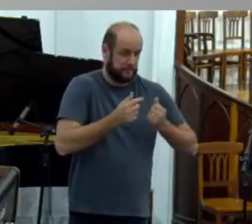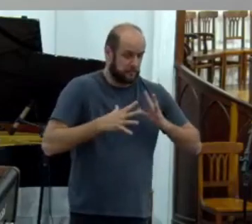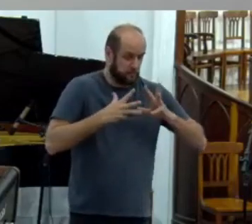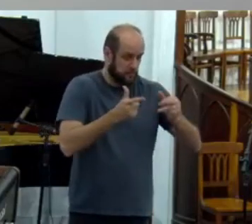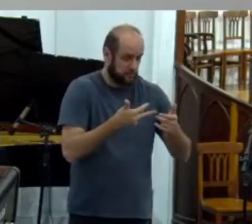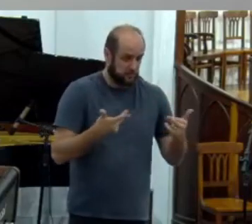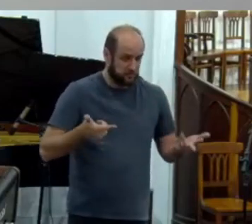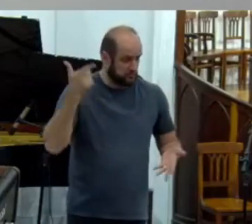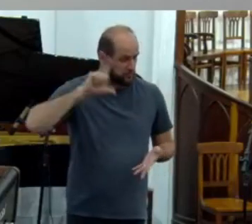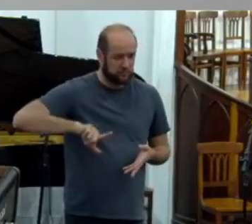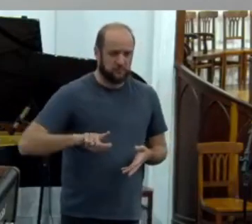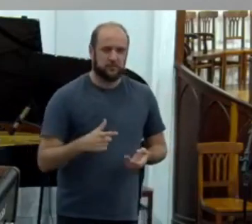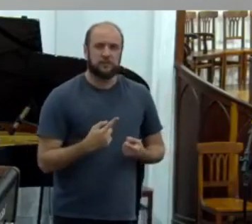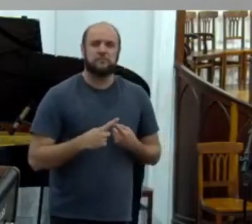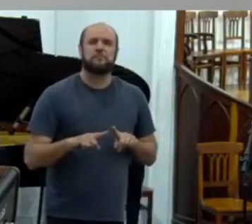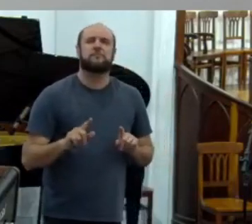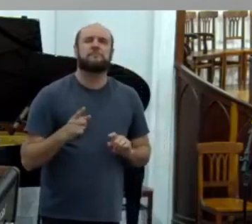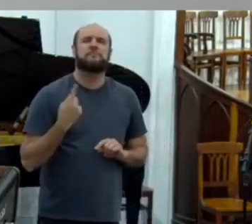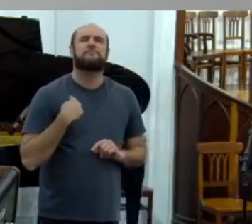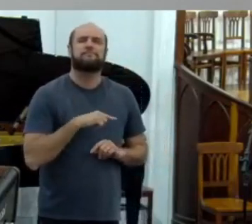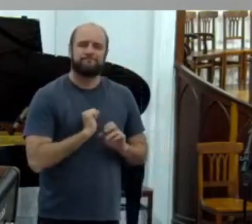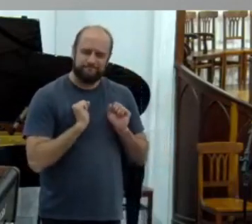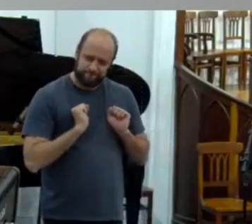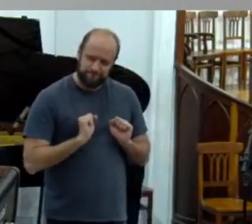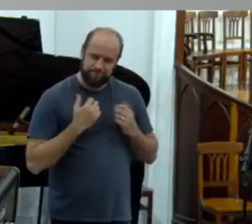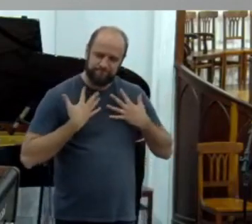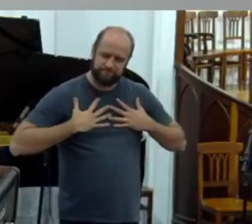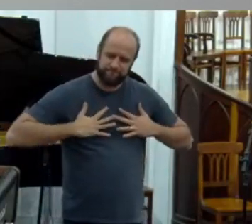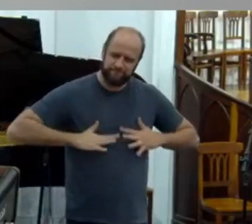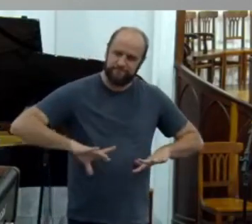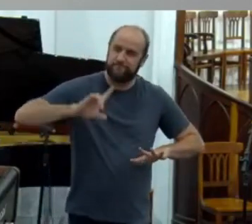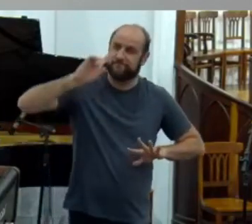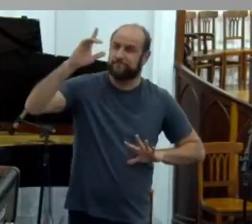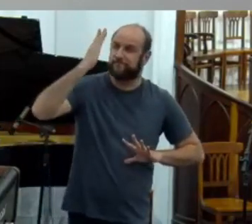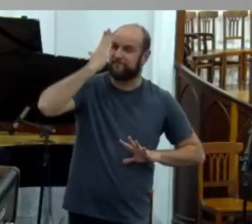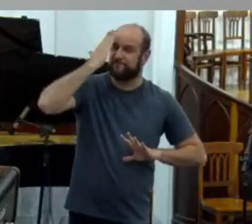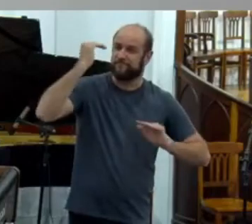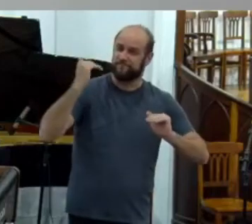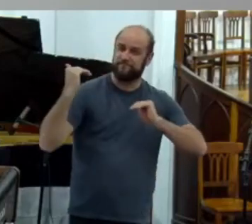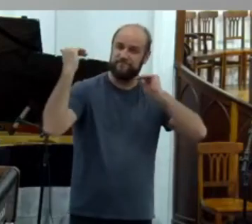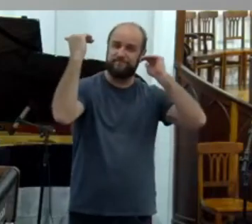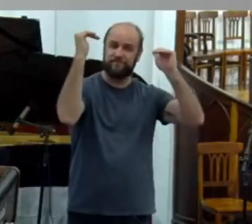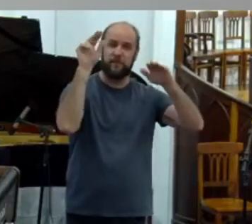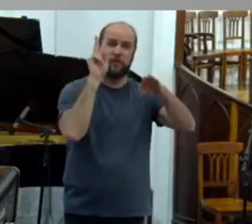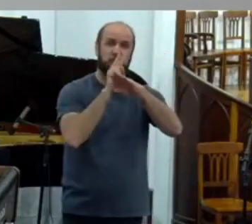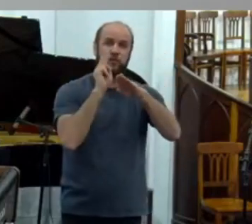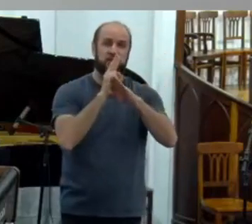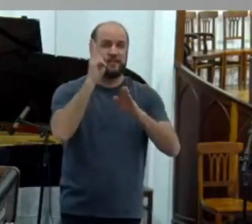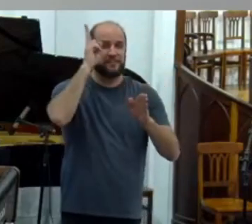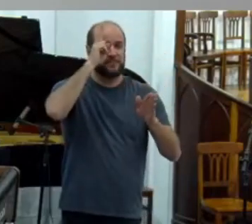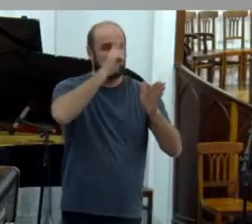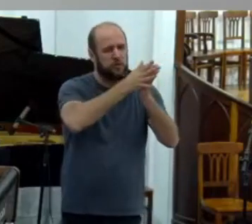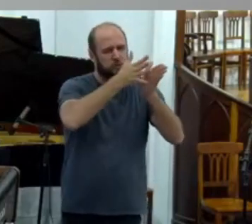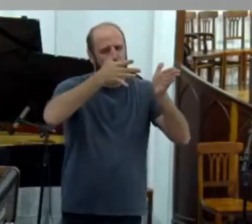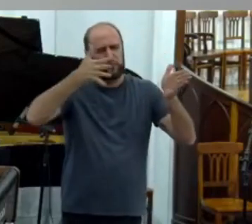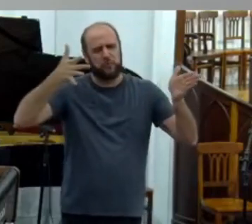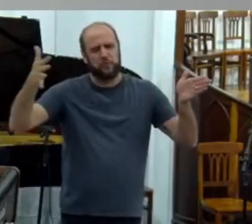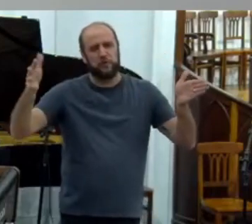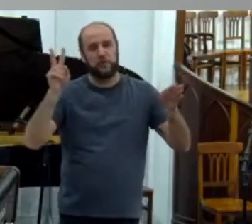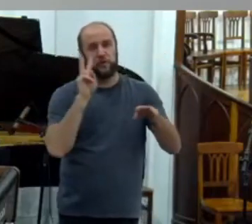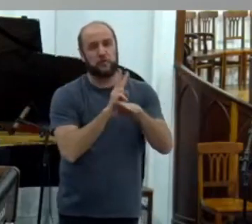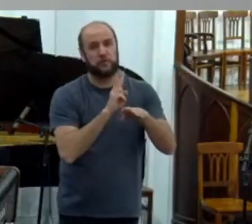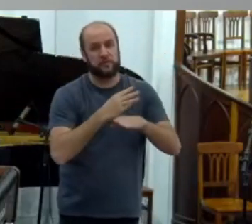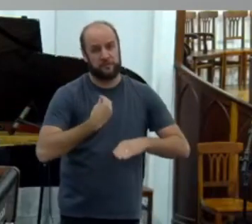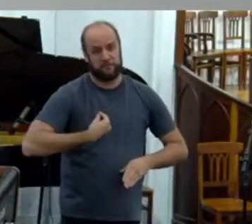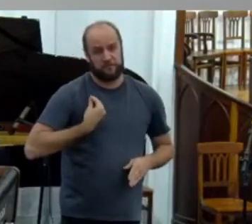coisas, mas nós podemos descansar naquele que soberanamente cuida da história, como cuidou de nossa vida em